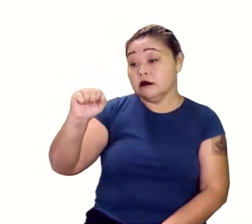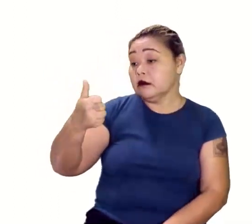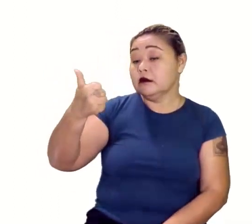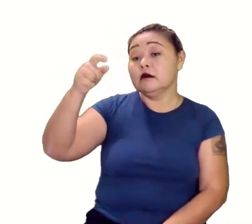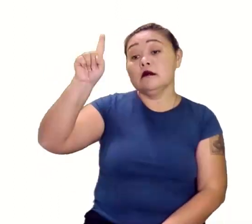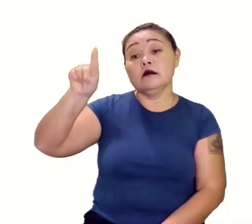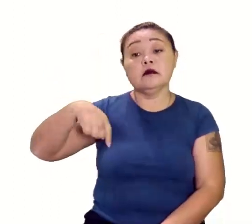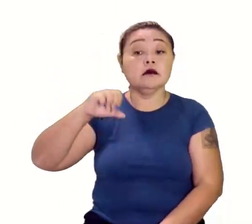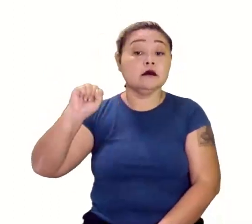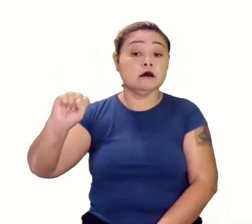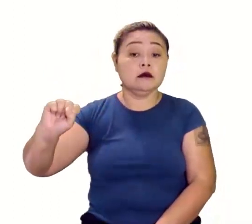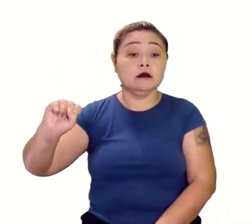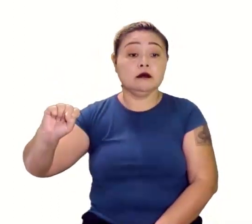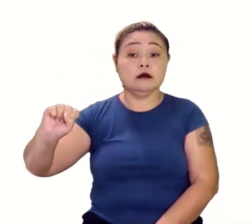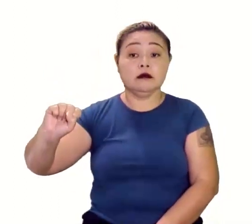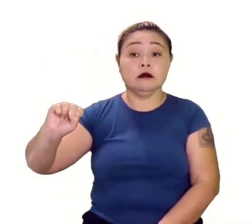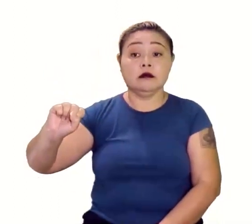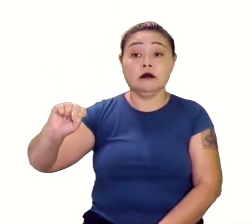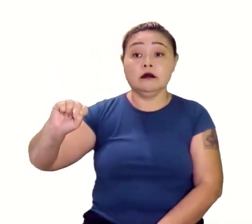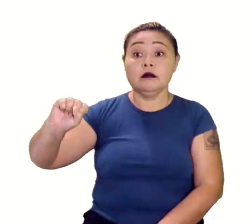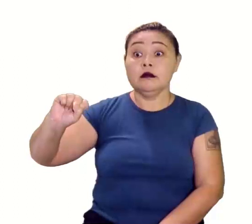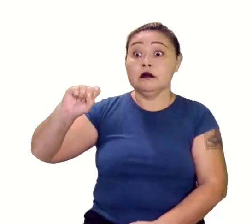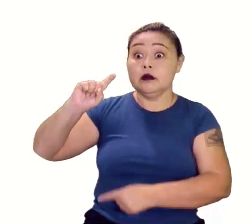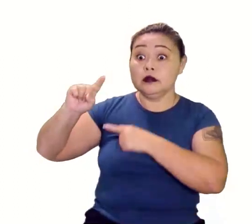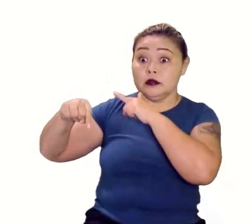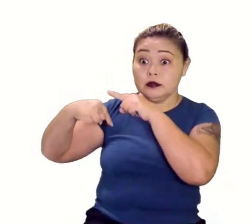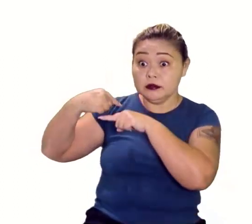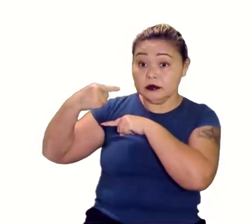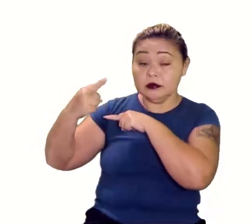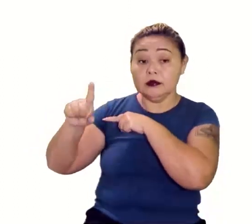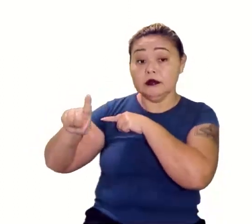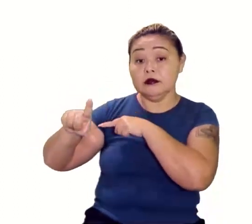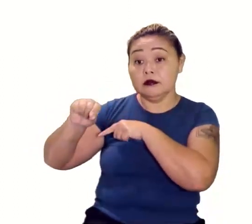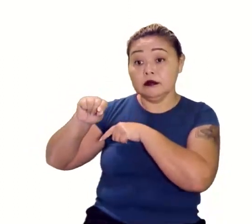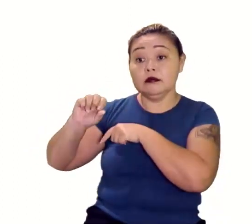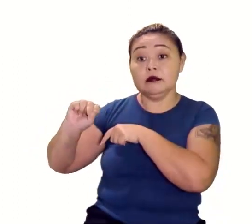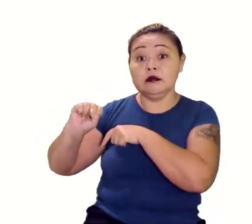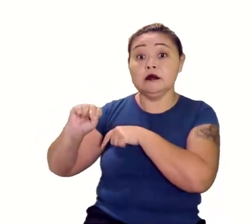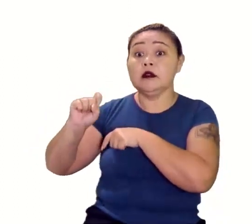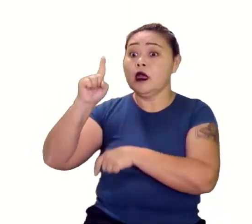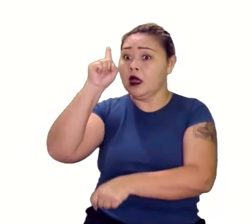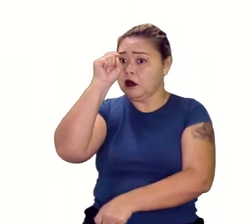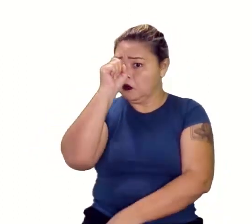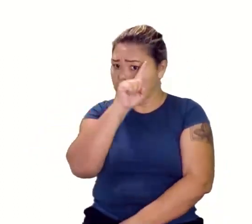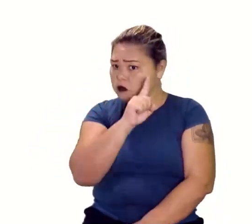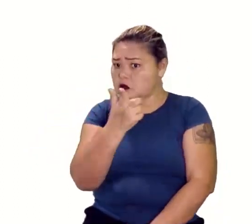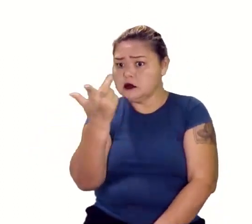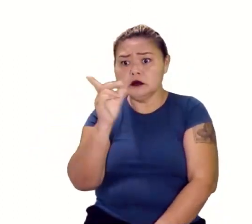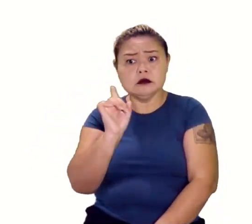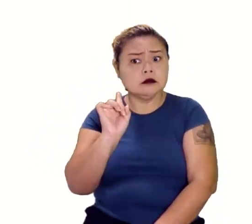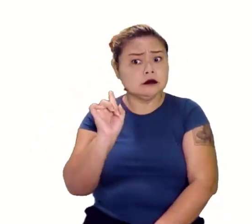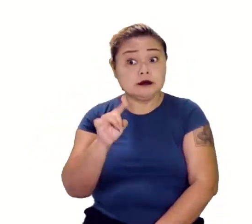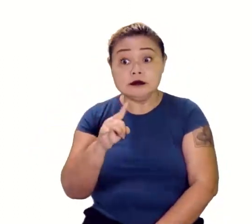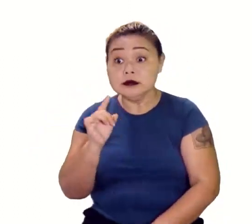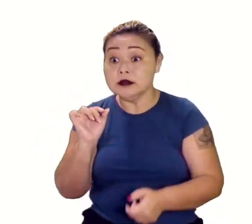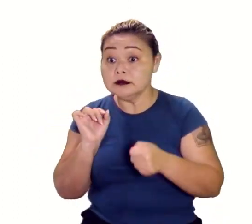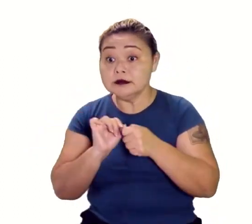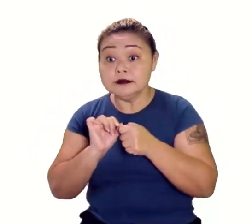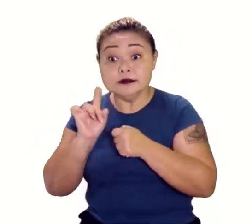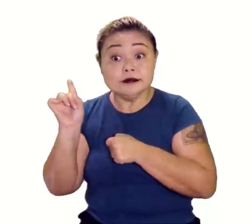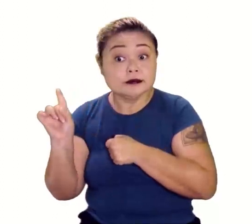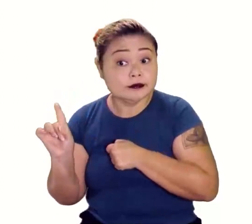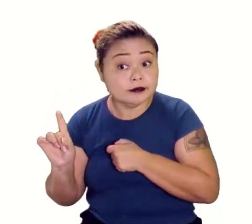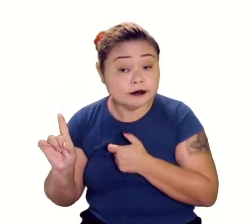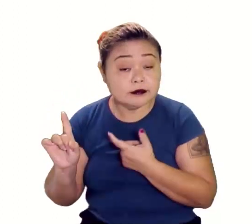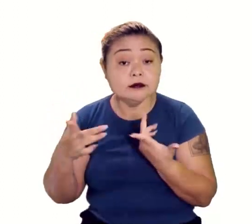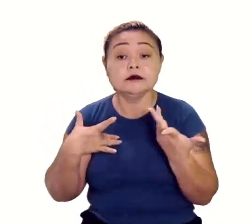elevado a 1 É 8. é 8. E, professor, Alternativa, letra muito E. difícil, não vou saber fazer isso não. Então,